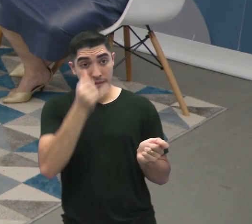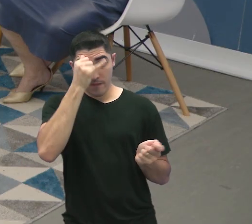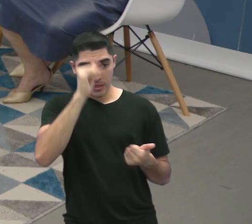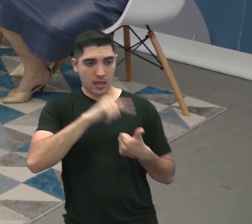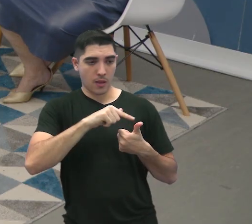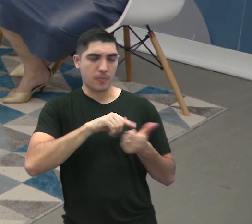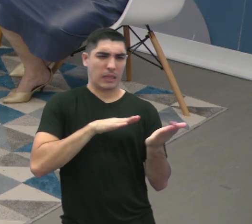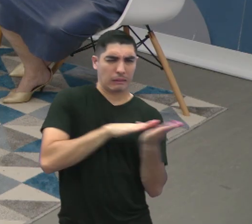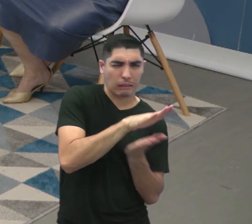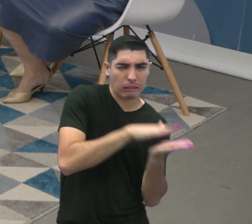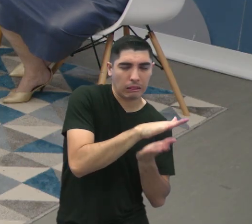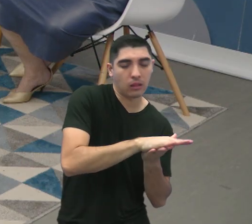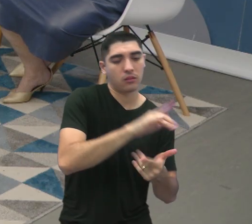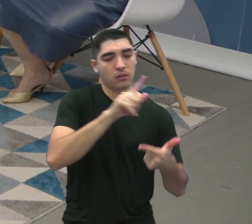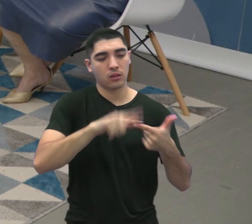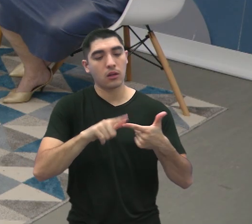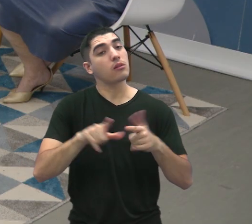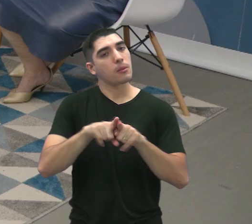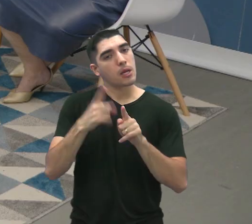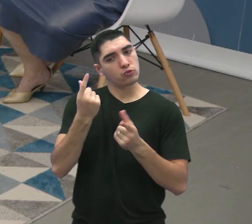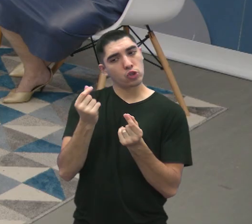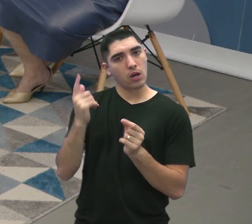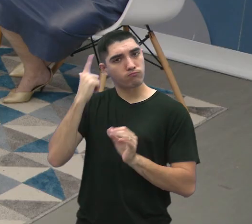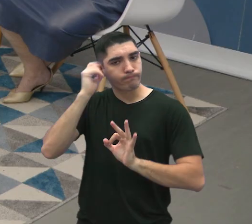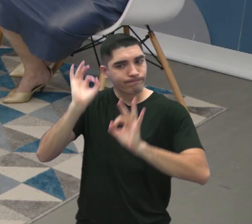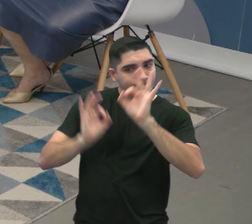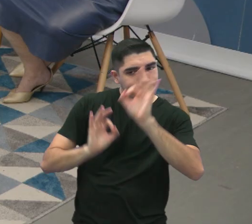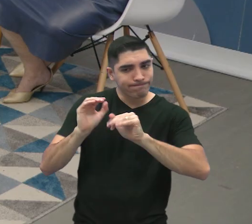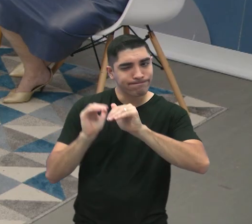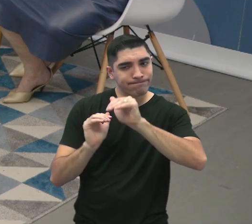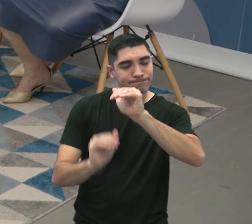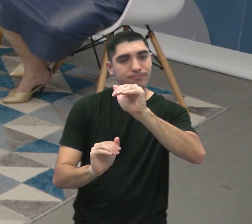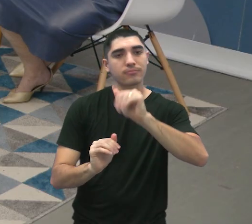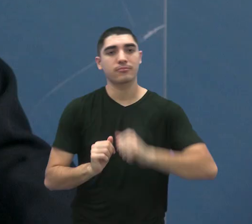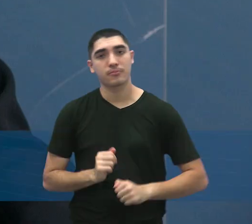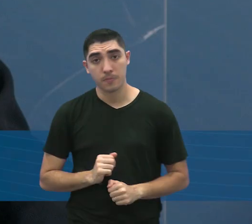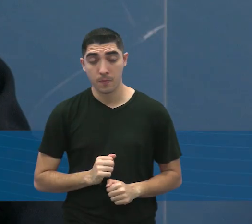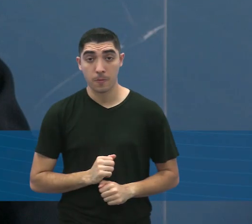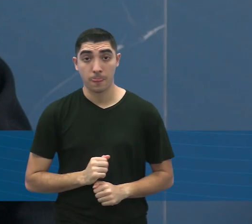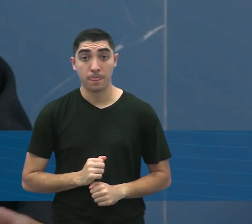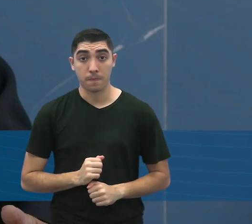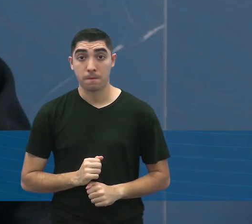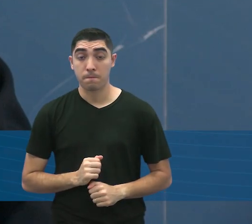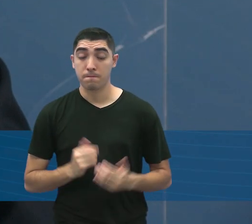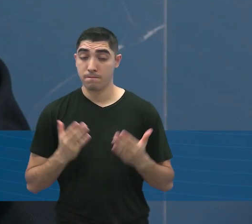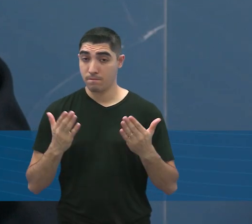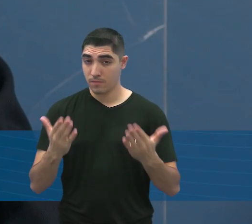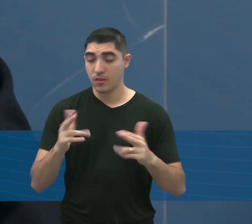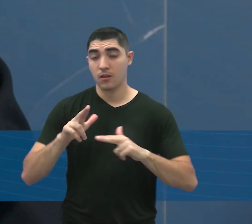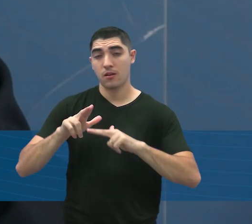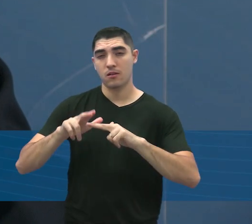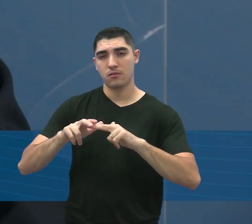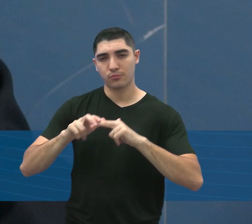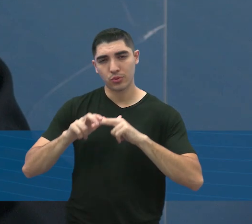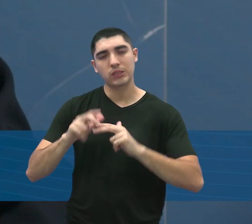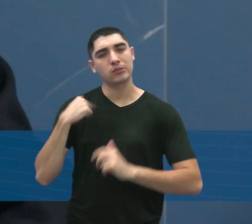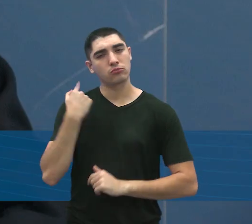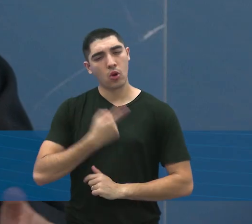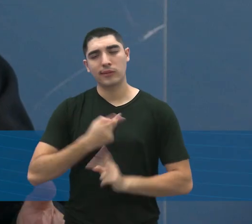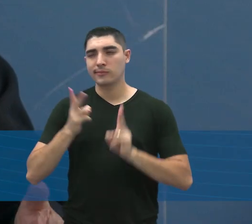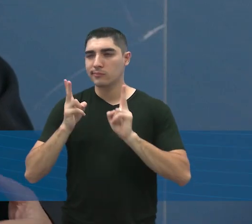gastar e planejar sem deixar de viver o presente? É isso que a gente está sempre colocando,